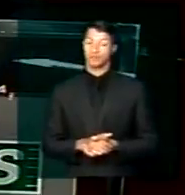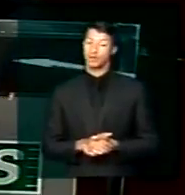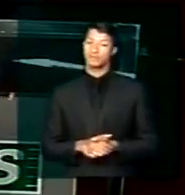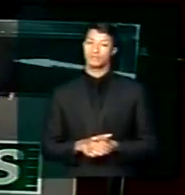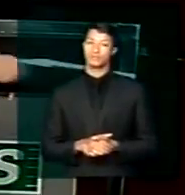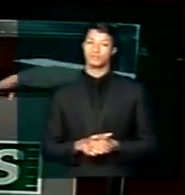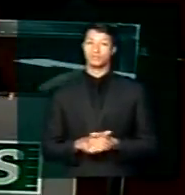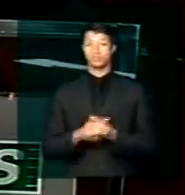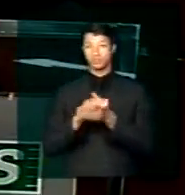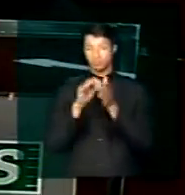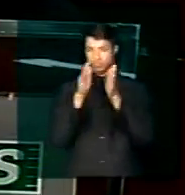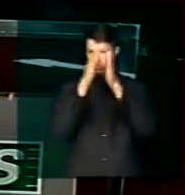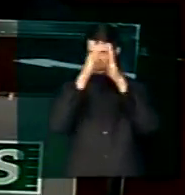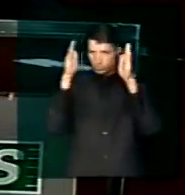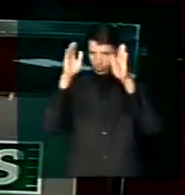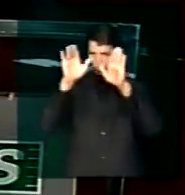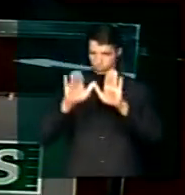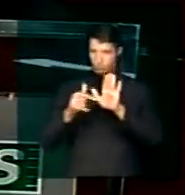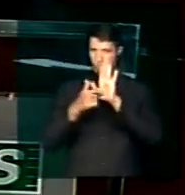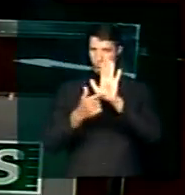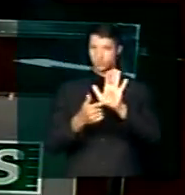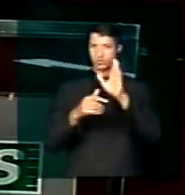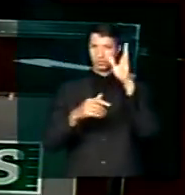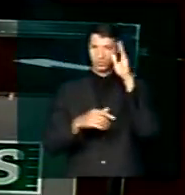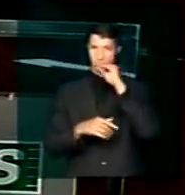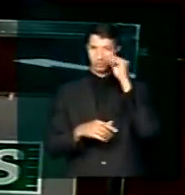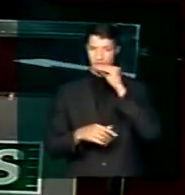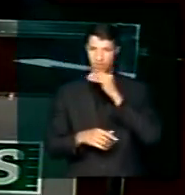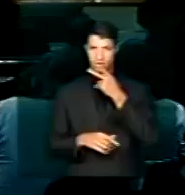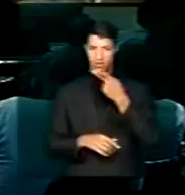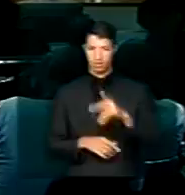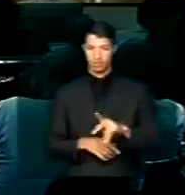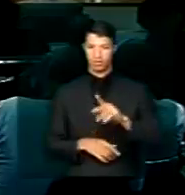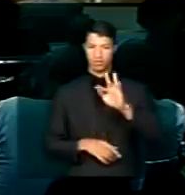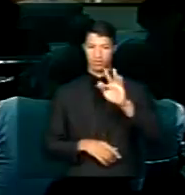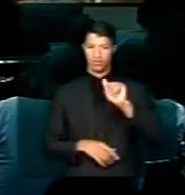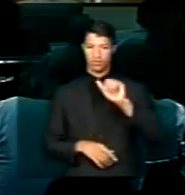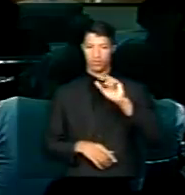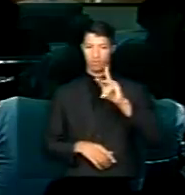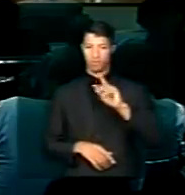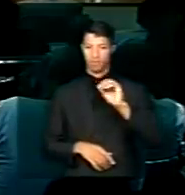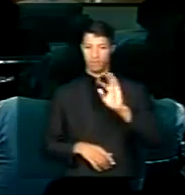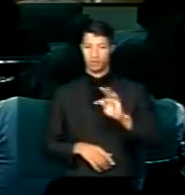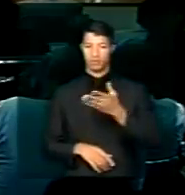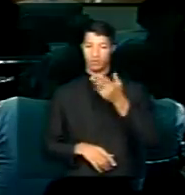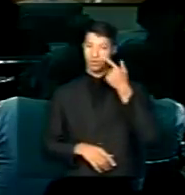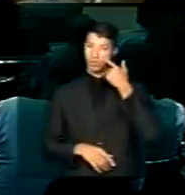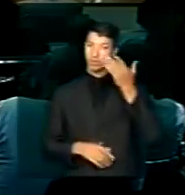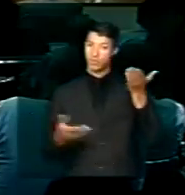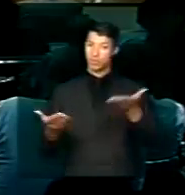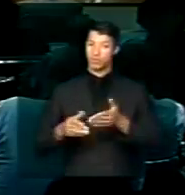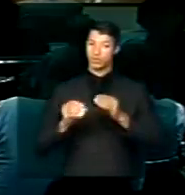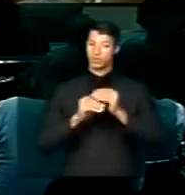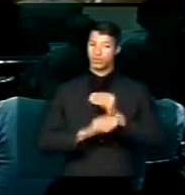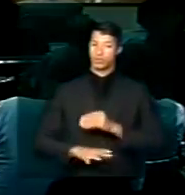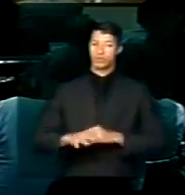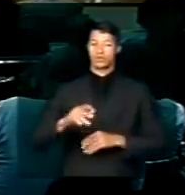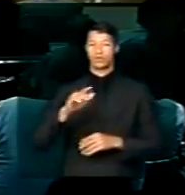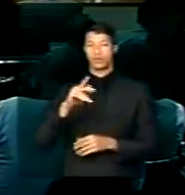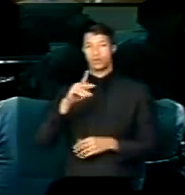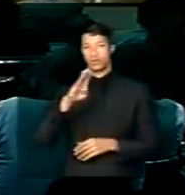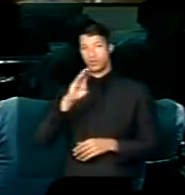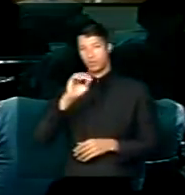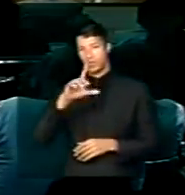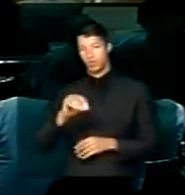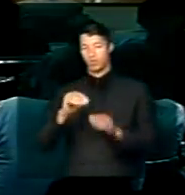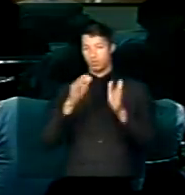Diante desse quadro de enfraquecimento do Pacto Federativo, nós vemos hoje a distribuição do bolo tributário do